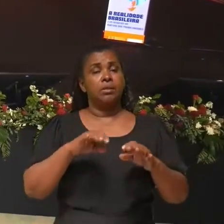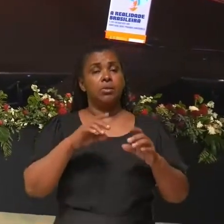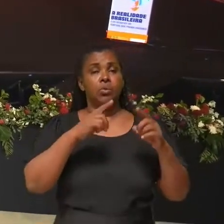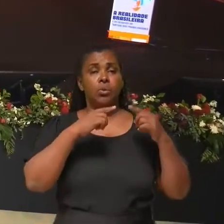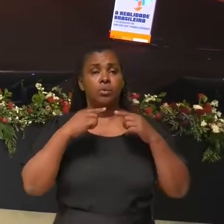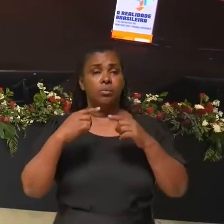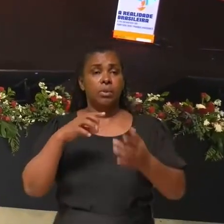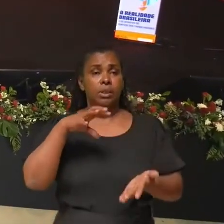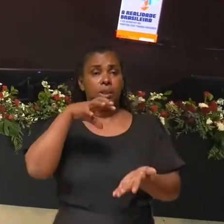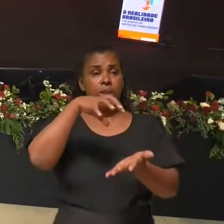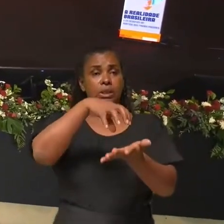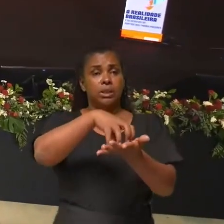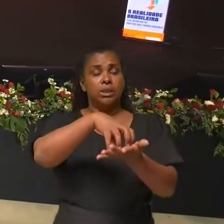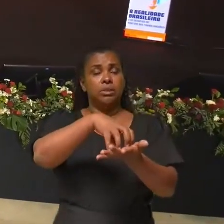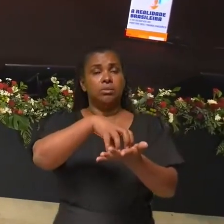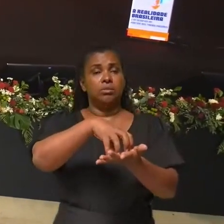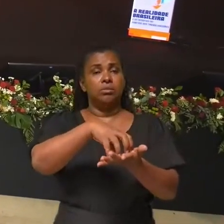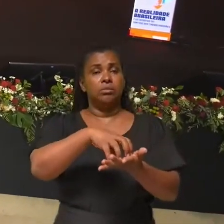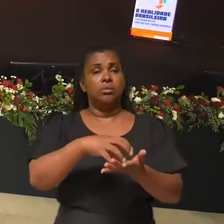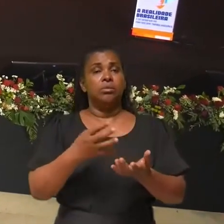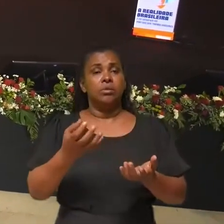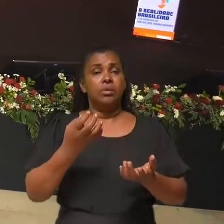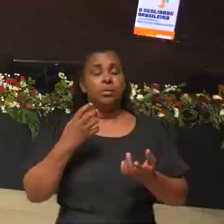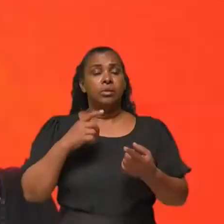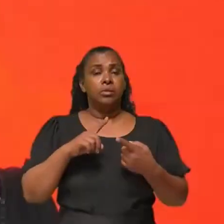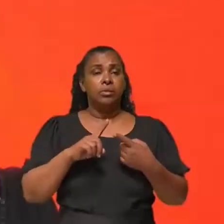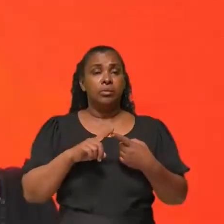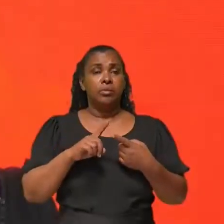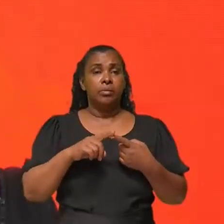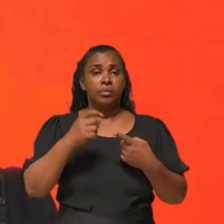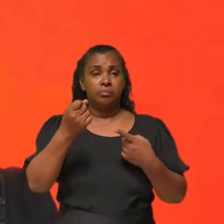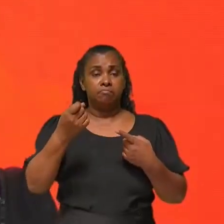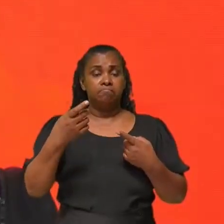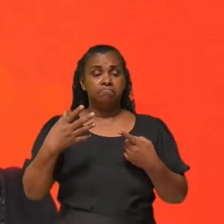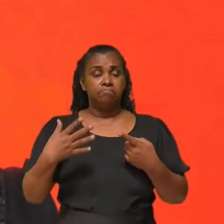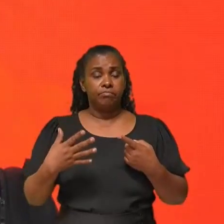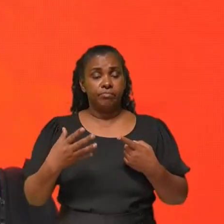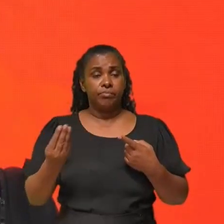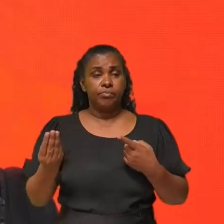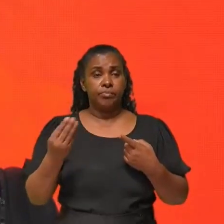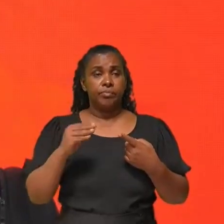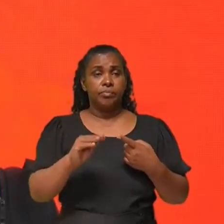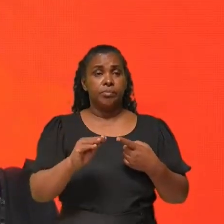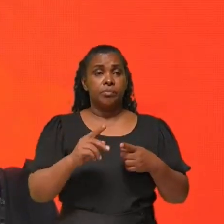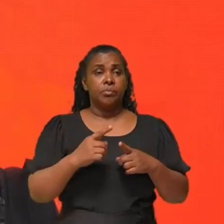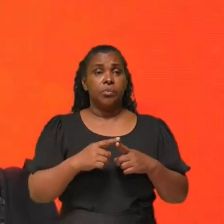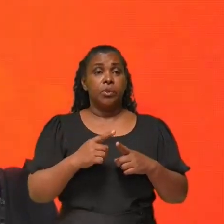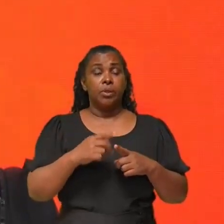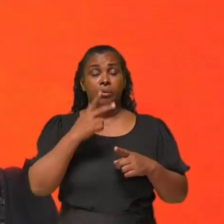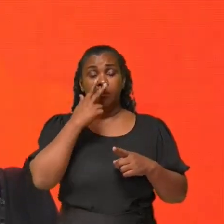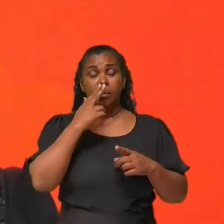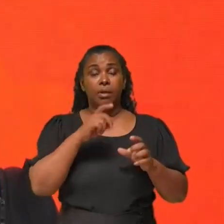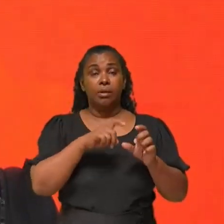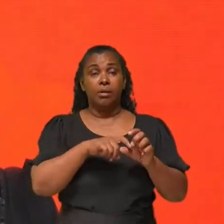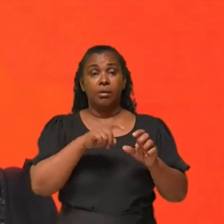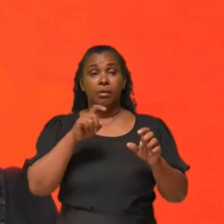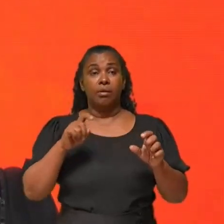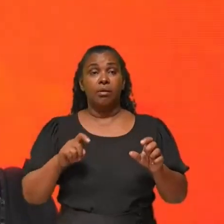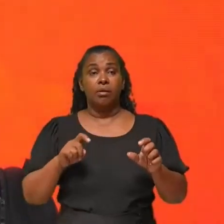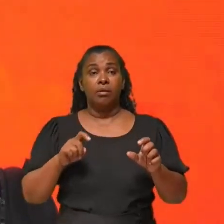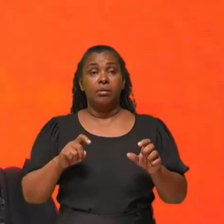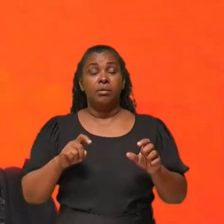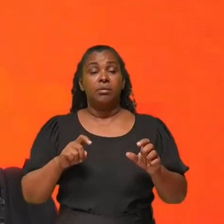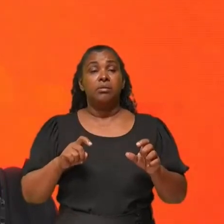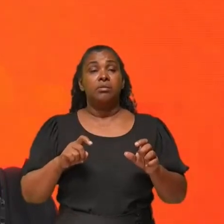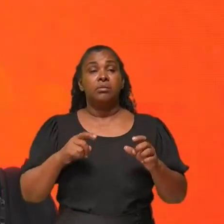eu queria primeiro fazer essa premissa, porque ela sempre é desconectada nos balanços que nós fazemos sobre os nossos desafios.